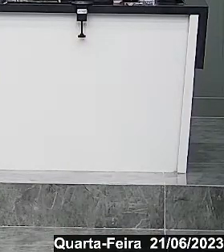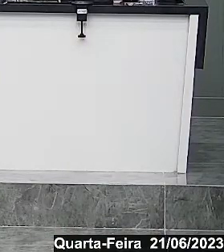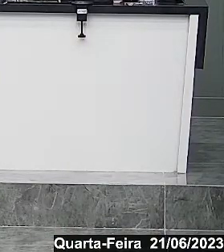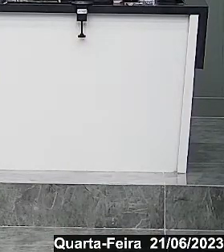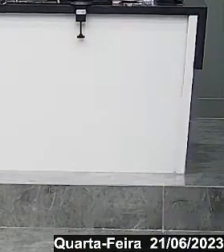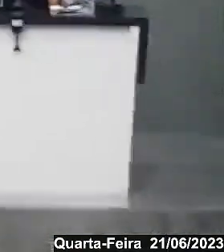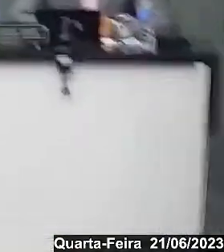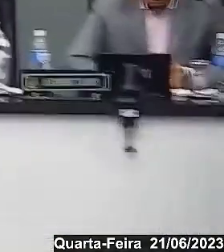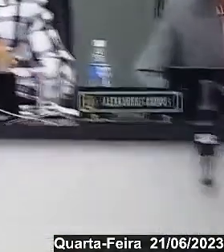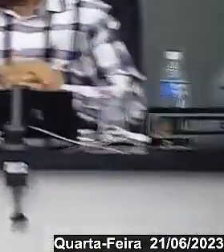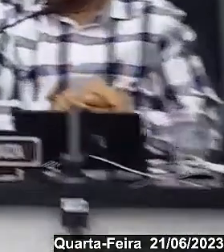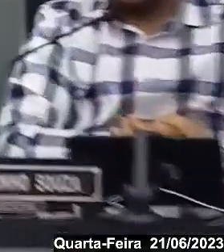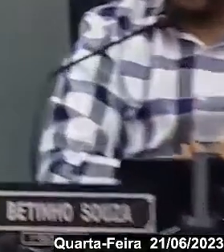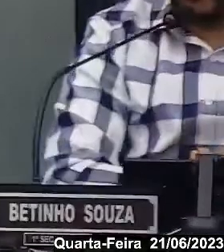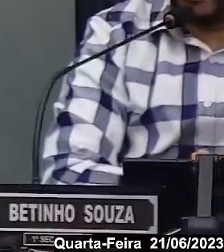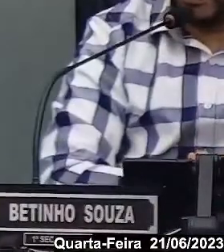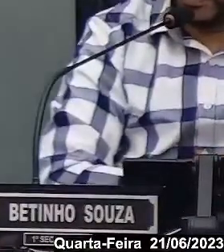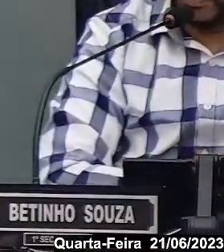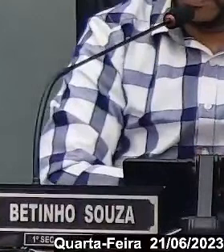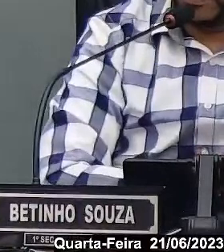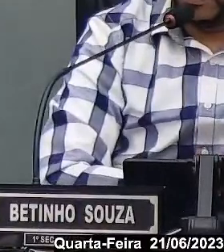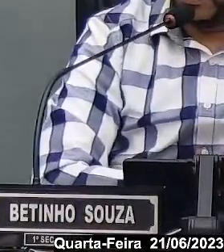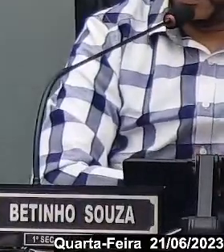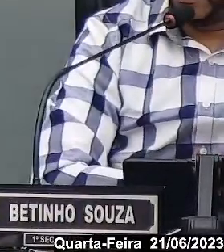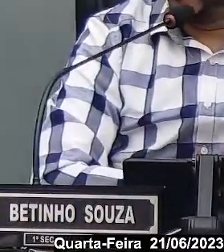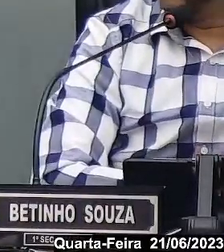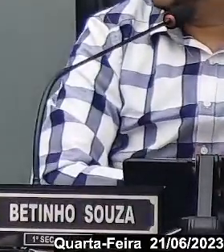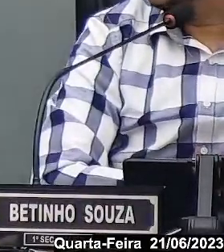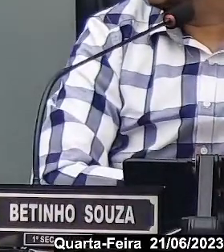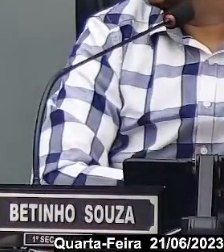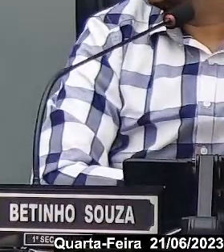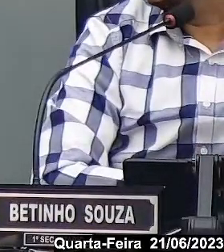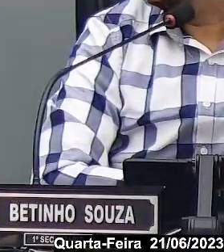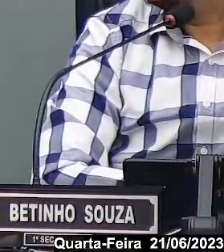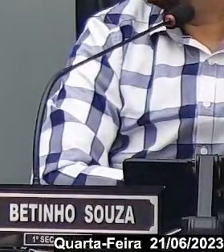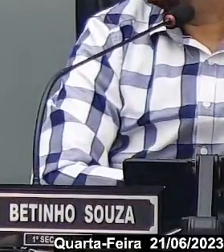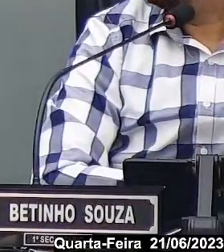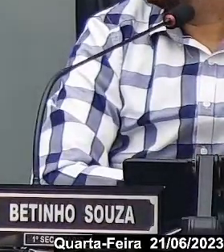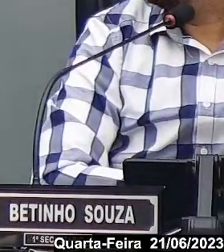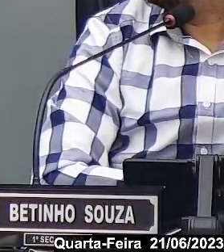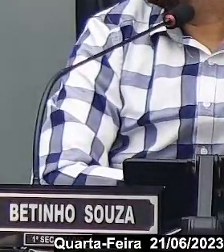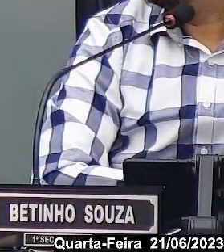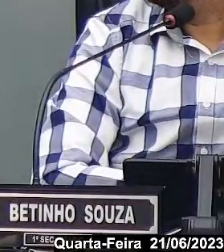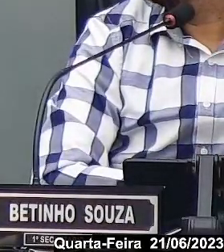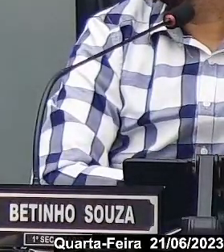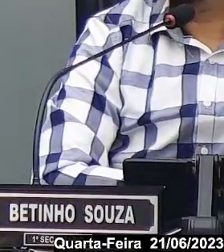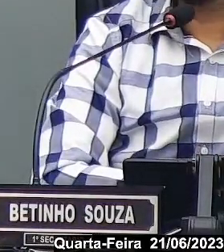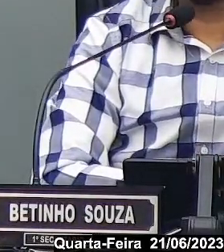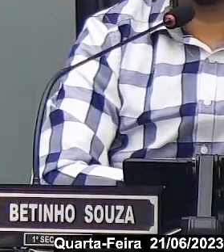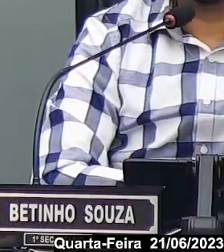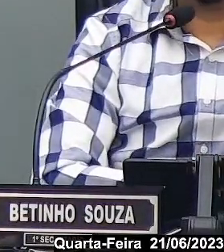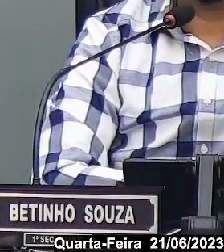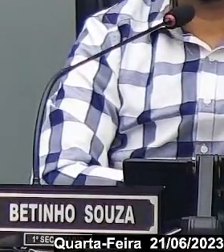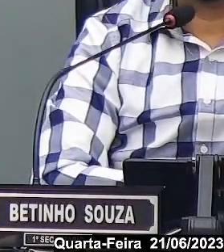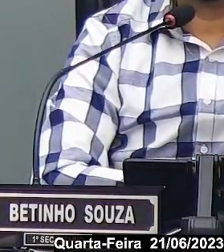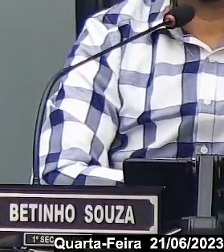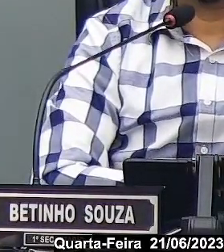Prado há 34 anos. O Hugo Prado, ele não